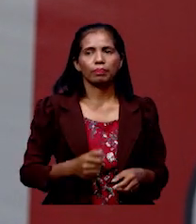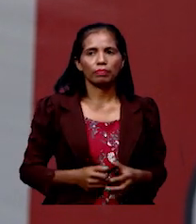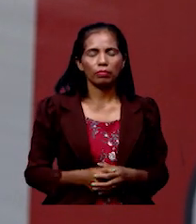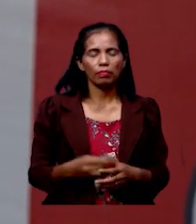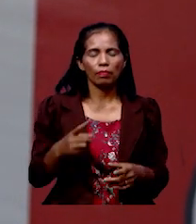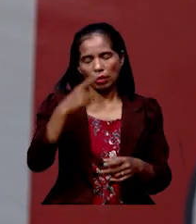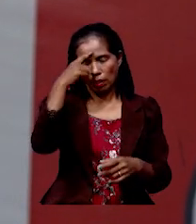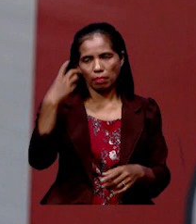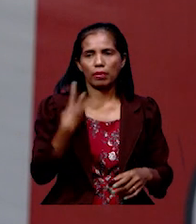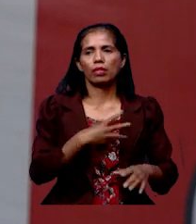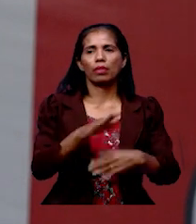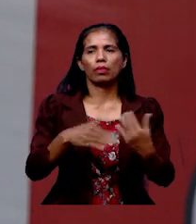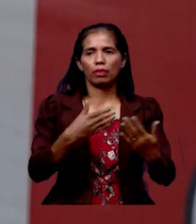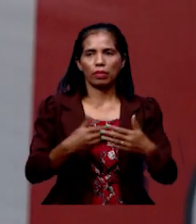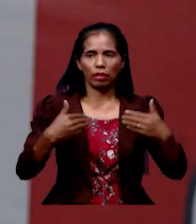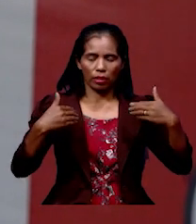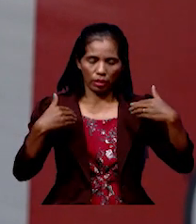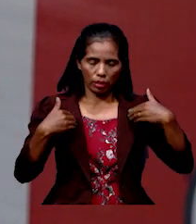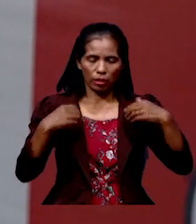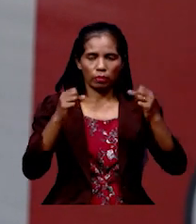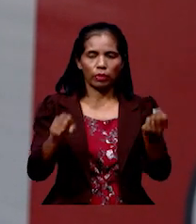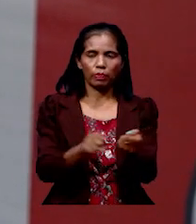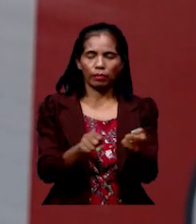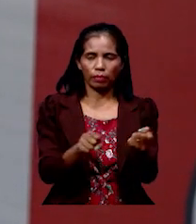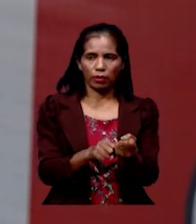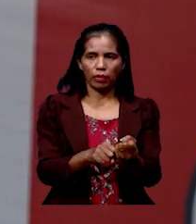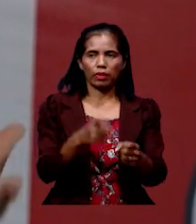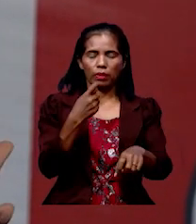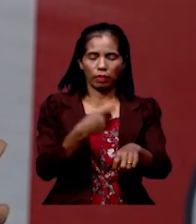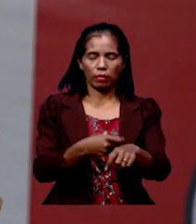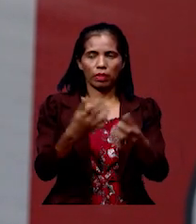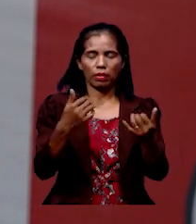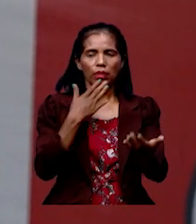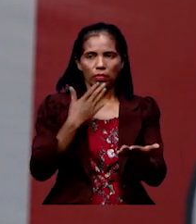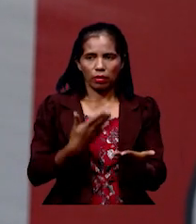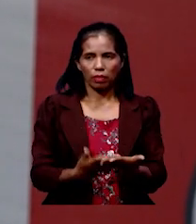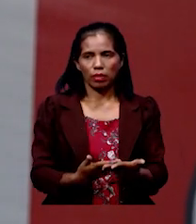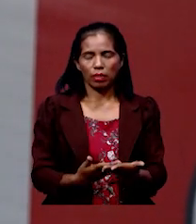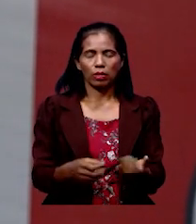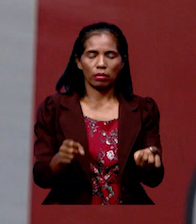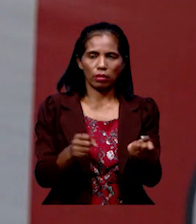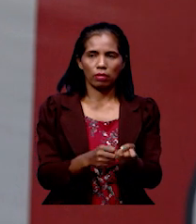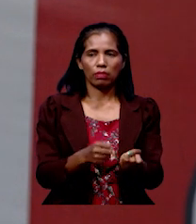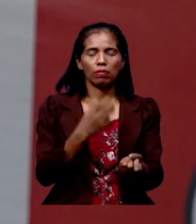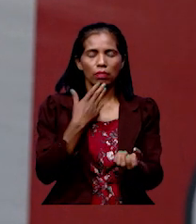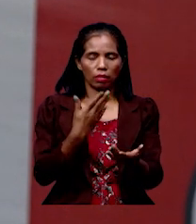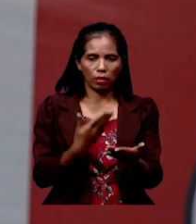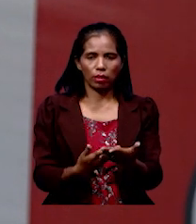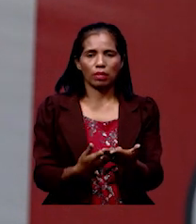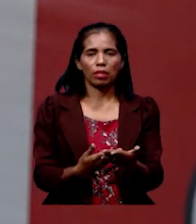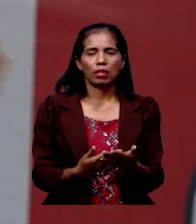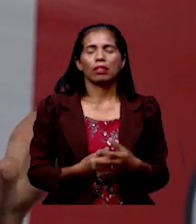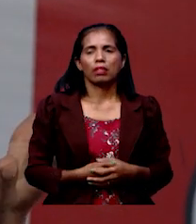itu hotu ida ne ia obligasaun atu kontribui ba situasaun ida dia kontribui ba situasaun ida ne